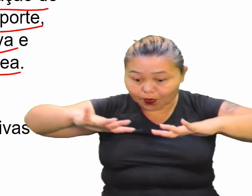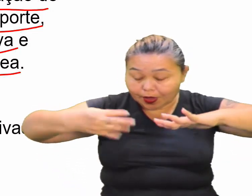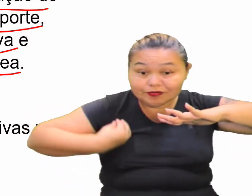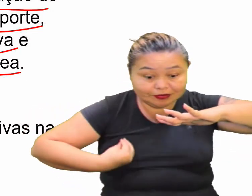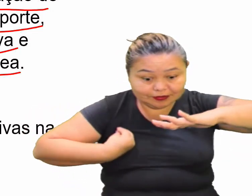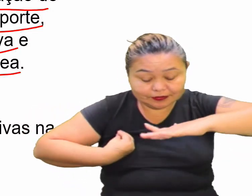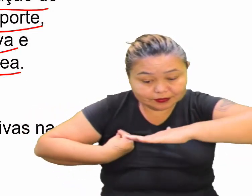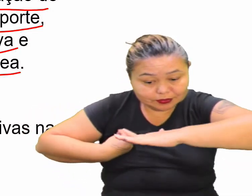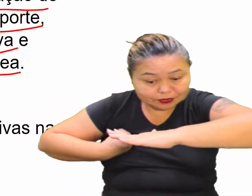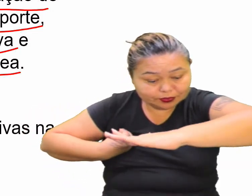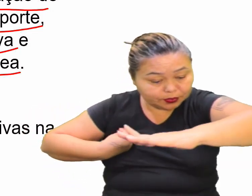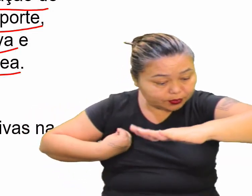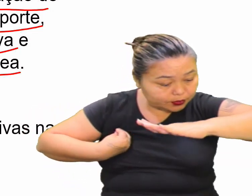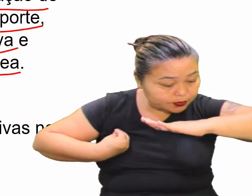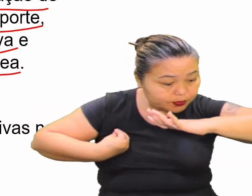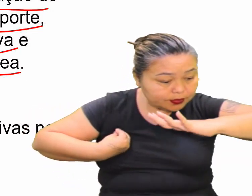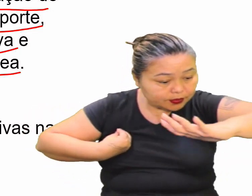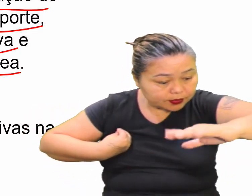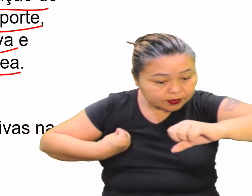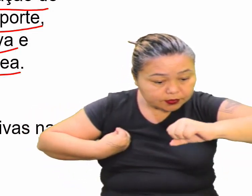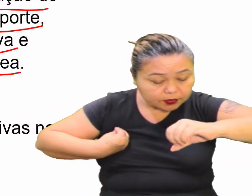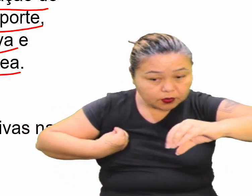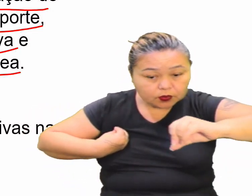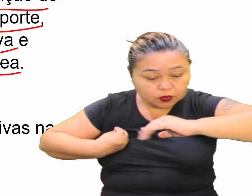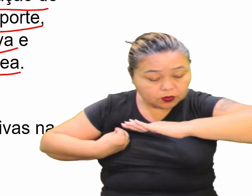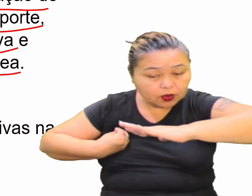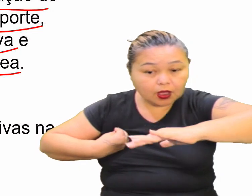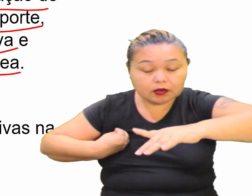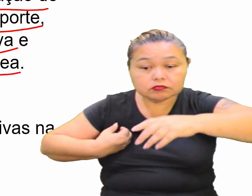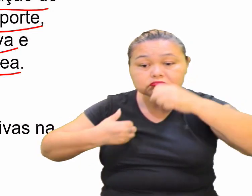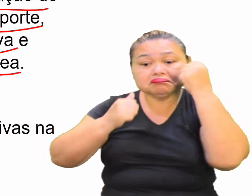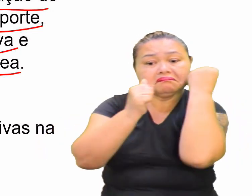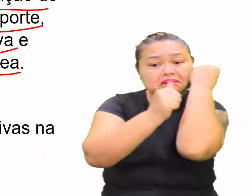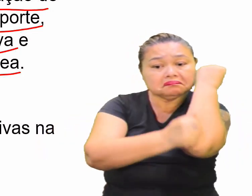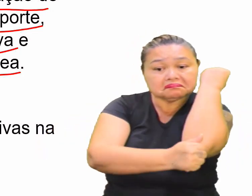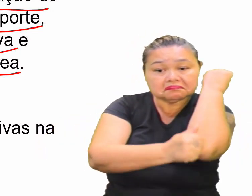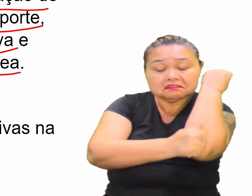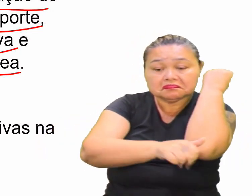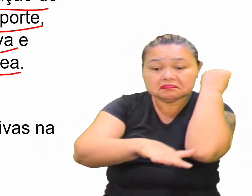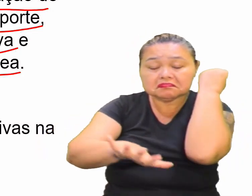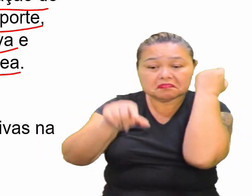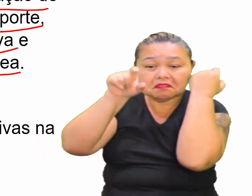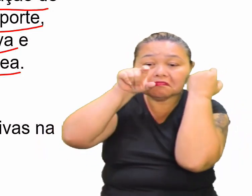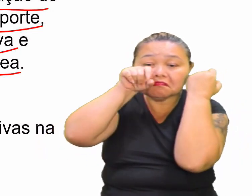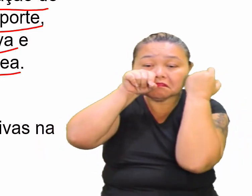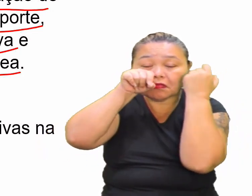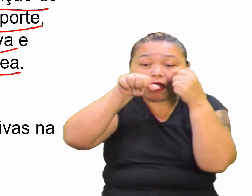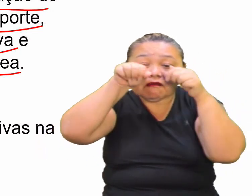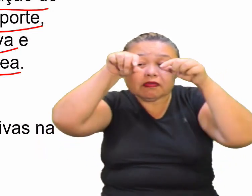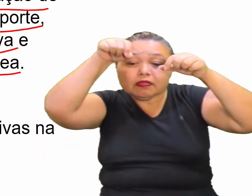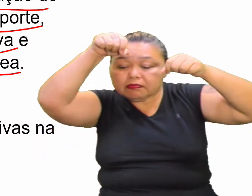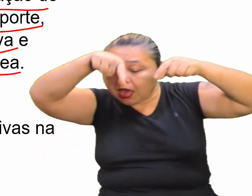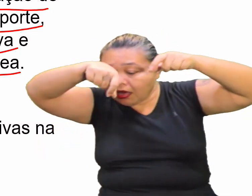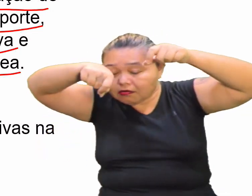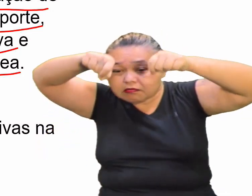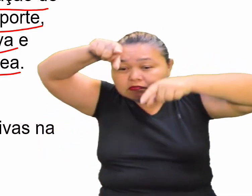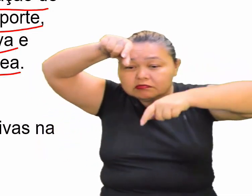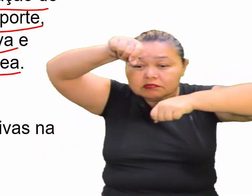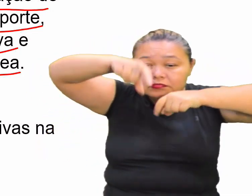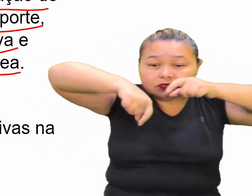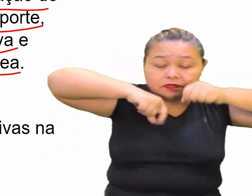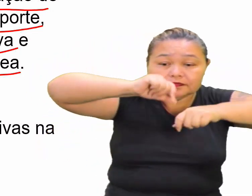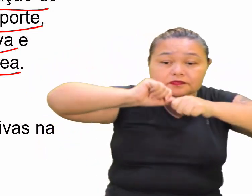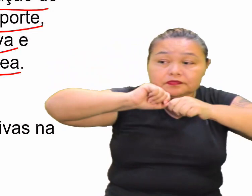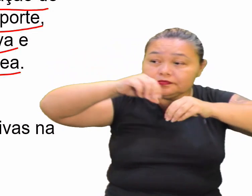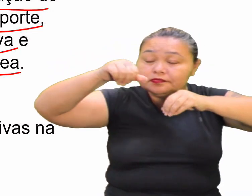enriquecer, vai criando-se vida, né? As próprias fezes de alguns pássaros que passam, às vezes, de repente, um